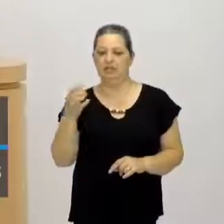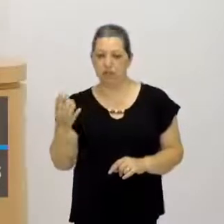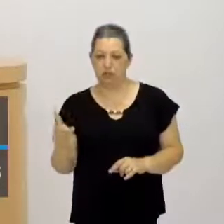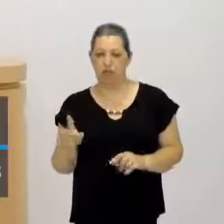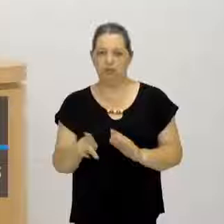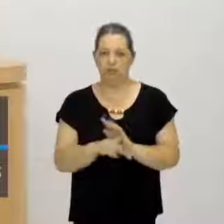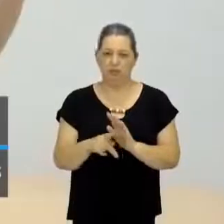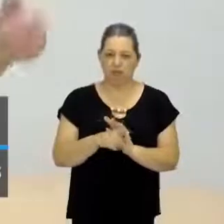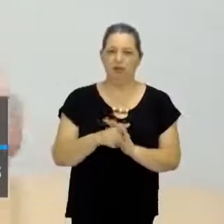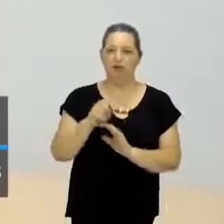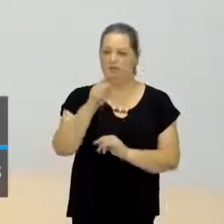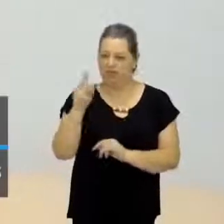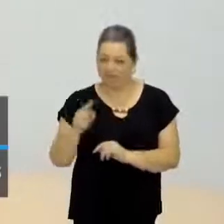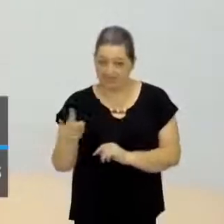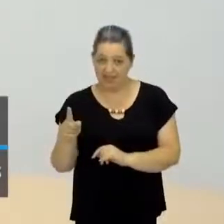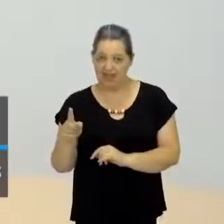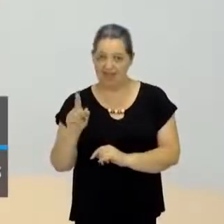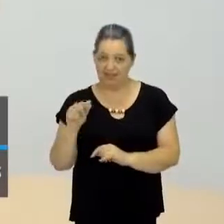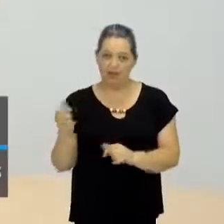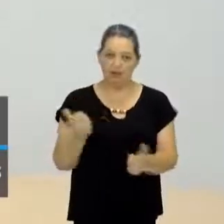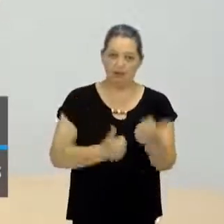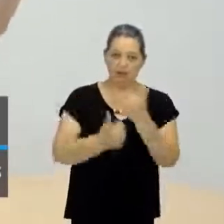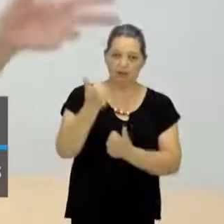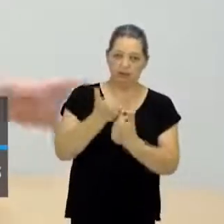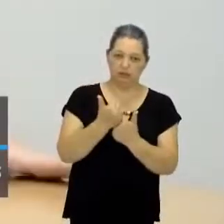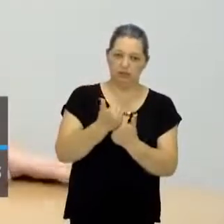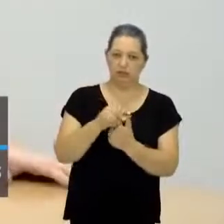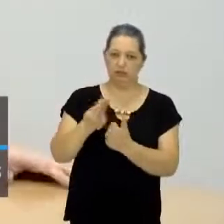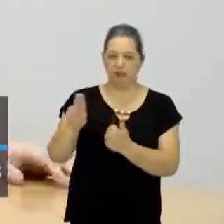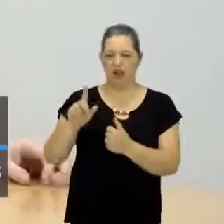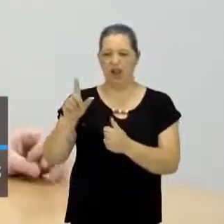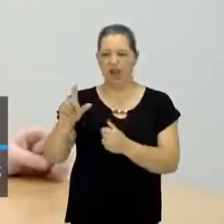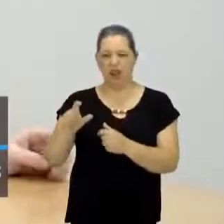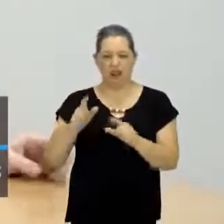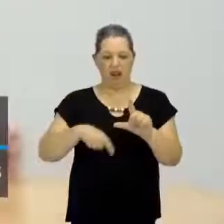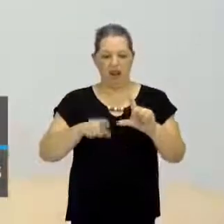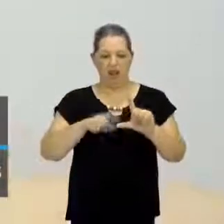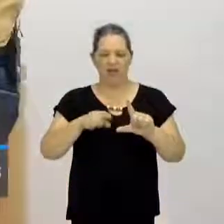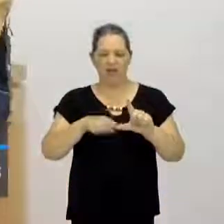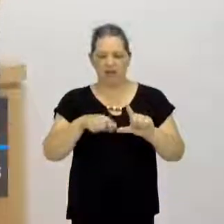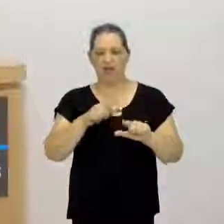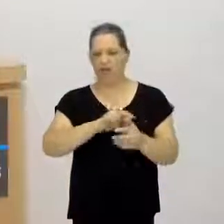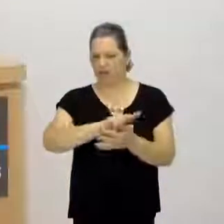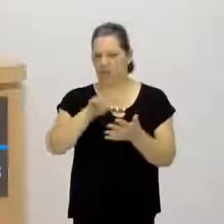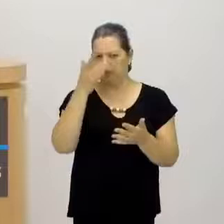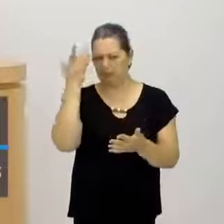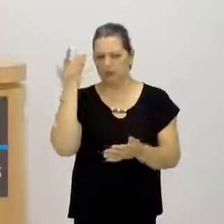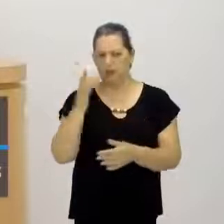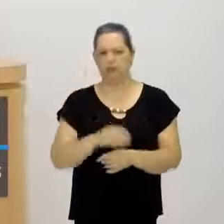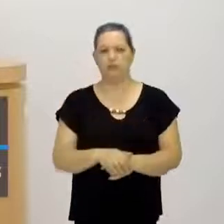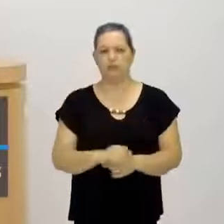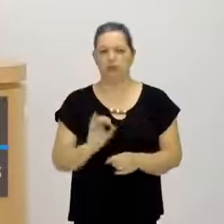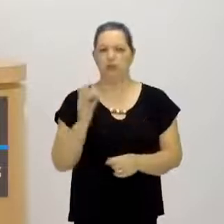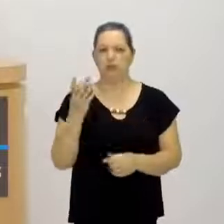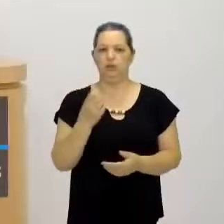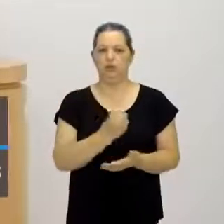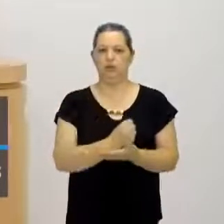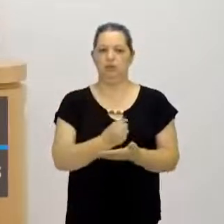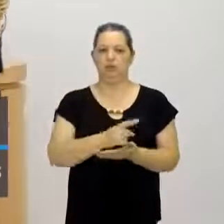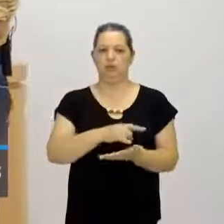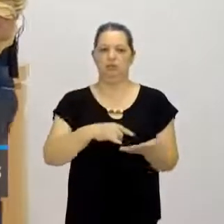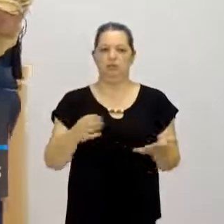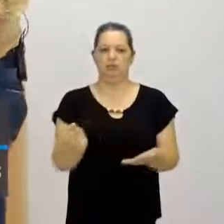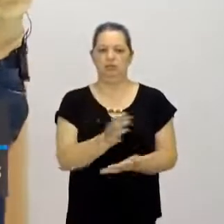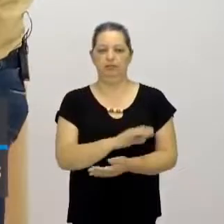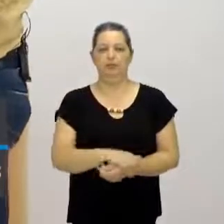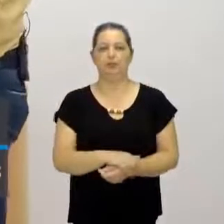parmesan com Z. Com Z, você vê, e muitos casos aconteceu Muitos isso, casos, né? E da hospedaria dos